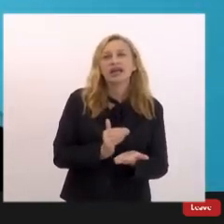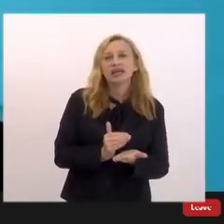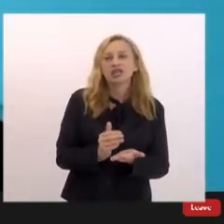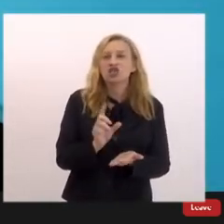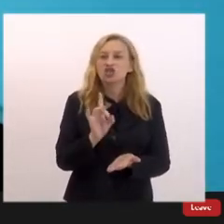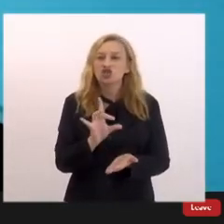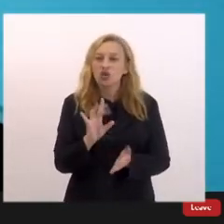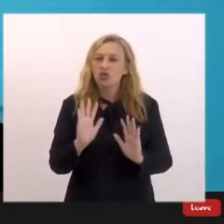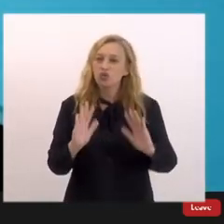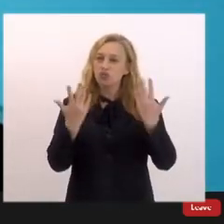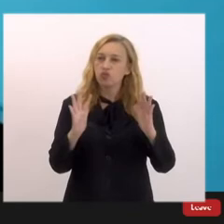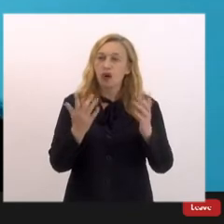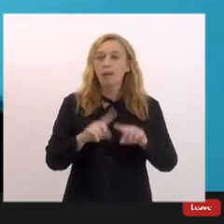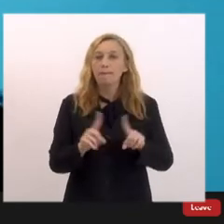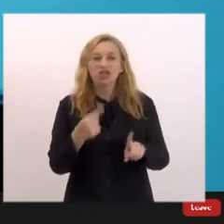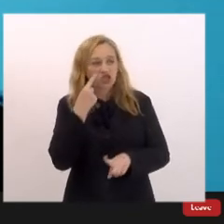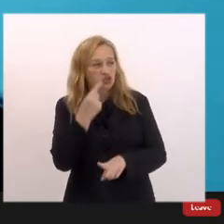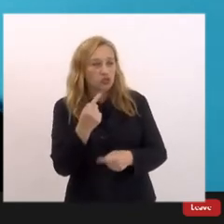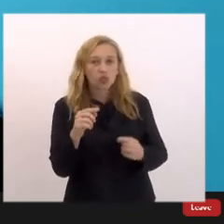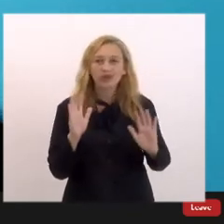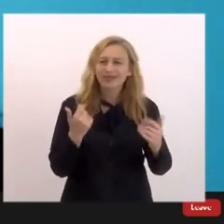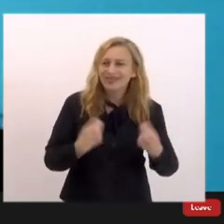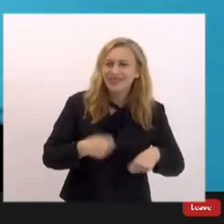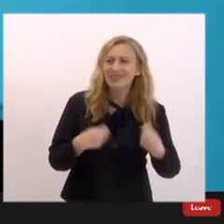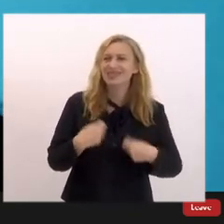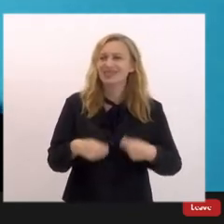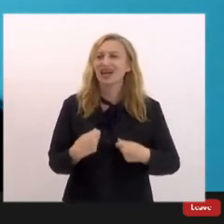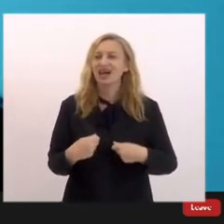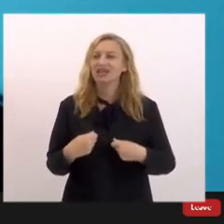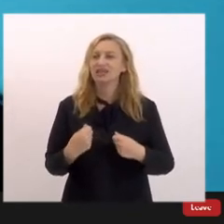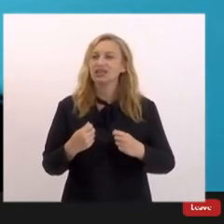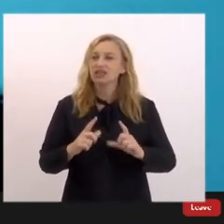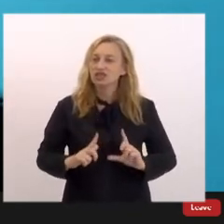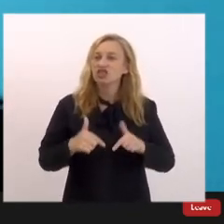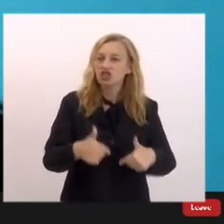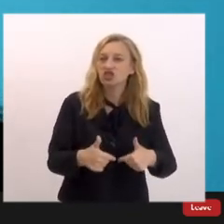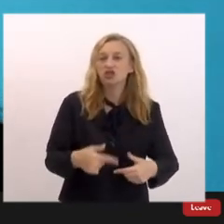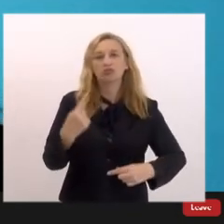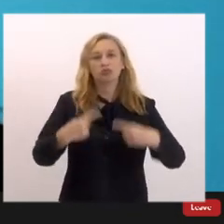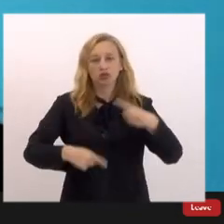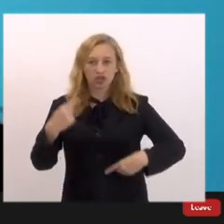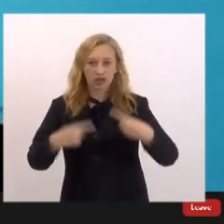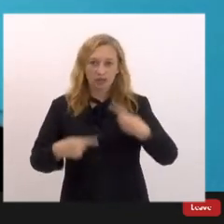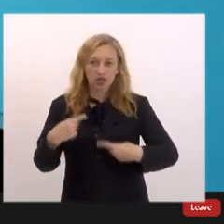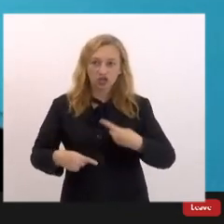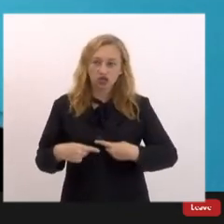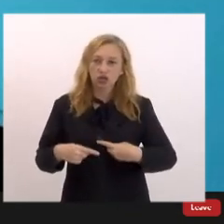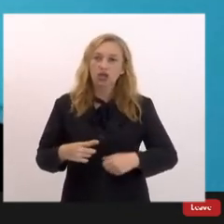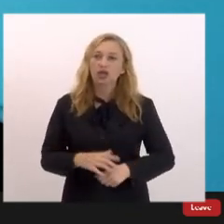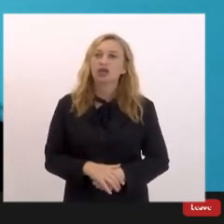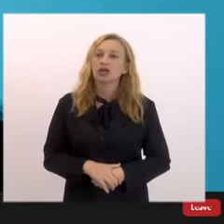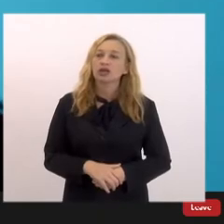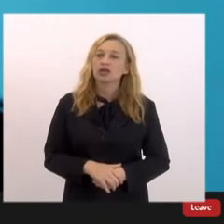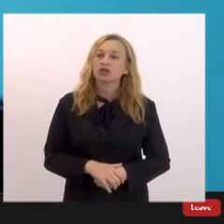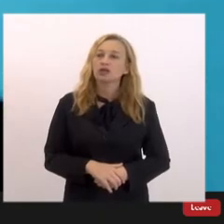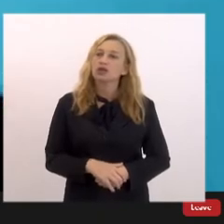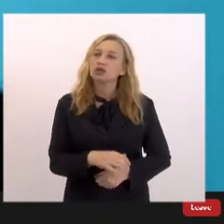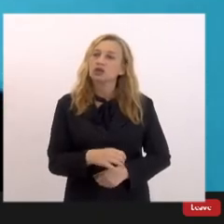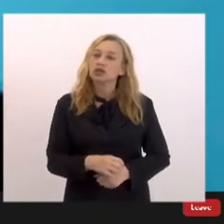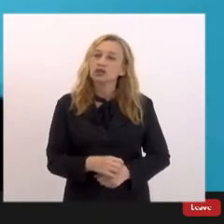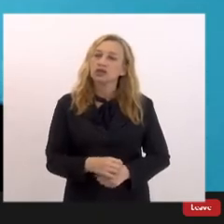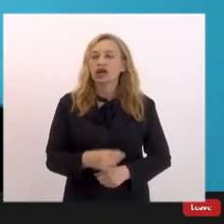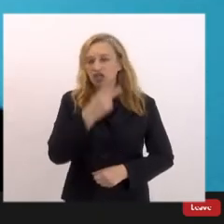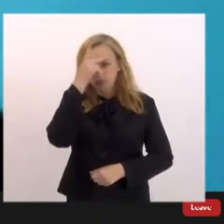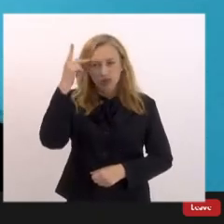eventos, mas aí a gente viu a necessidade de se posicionar politicamente para que as demandas das pessoas